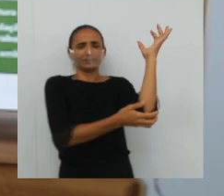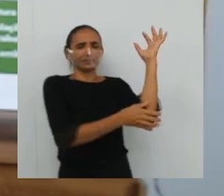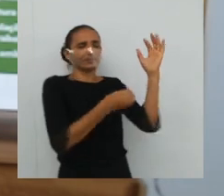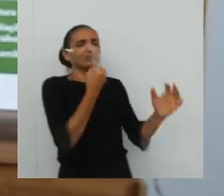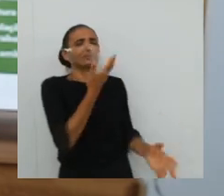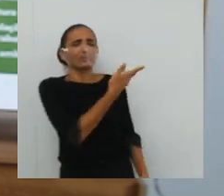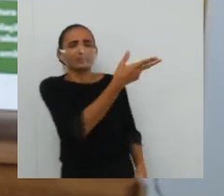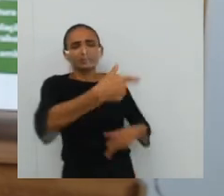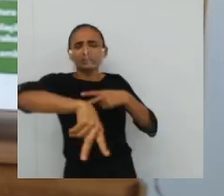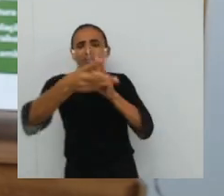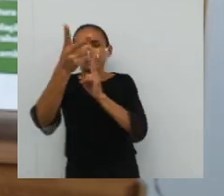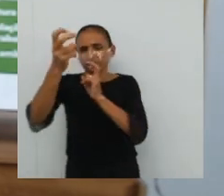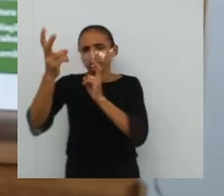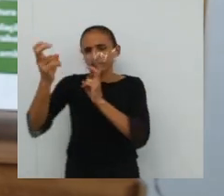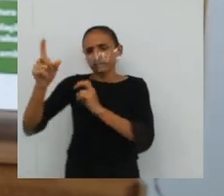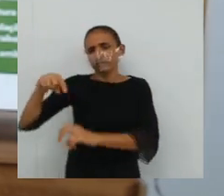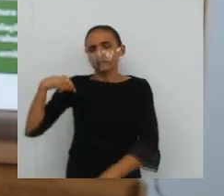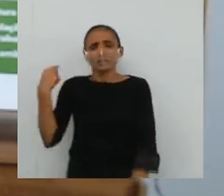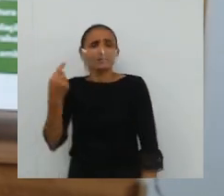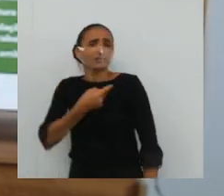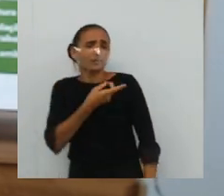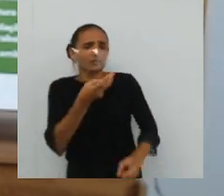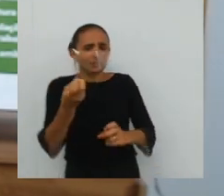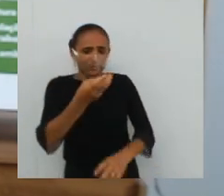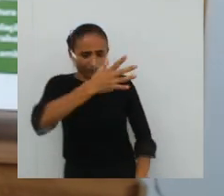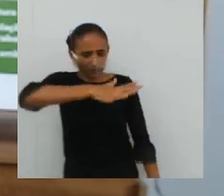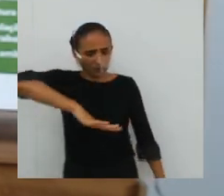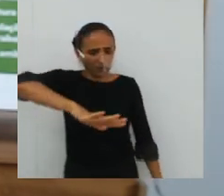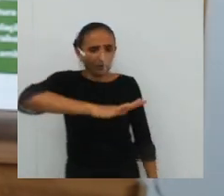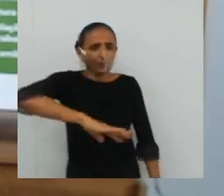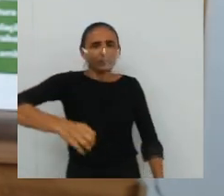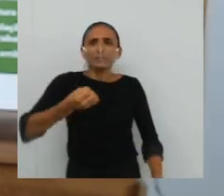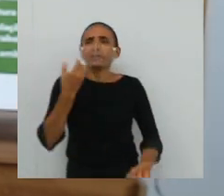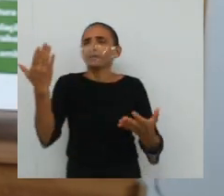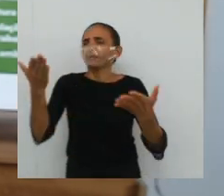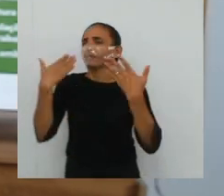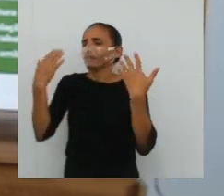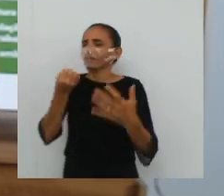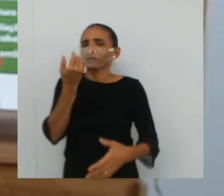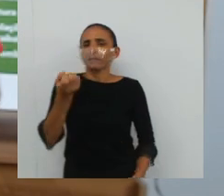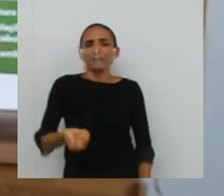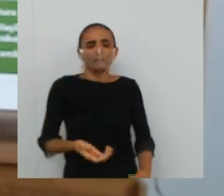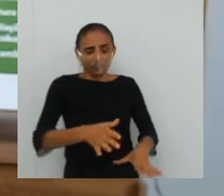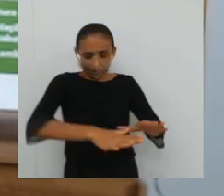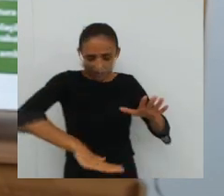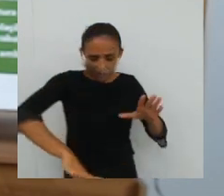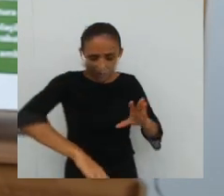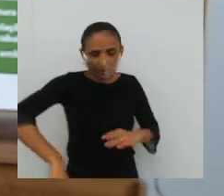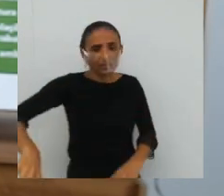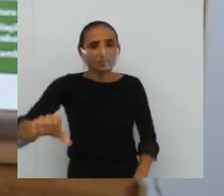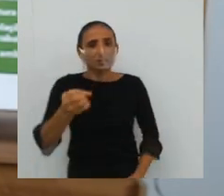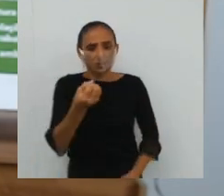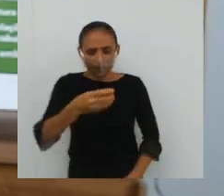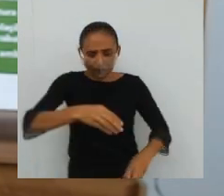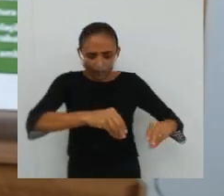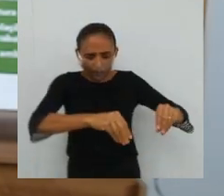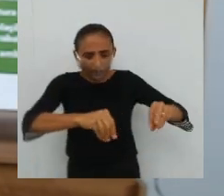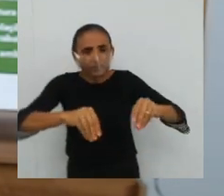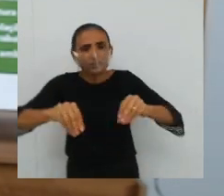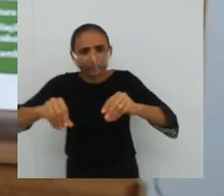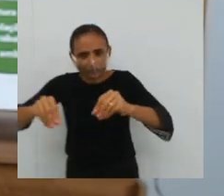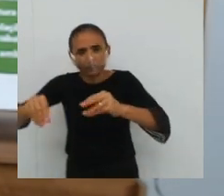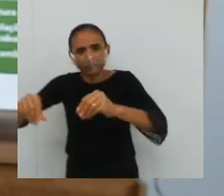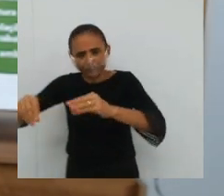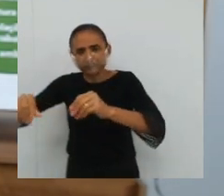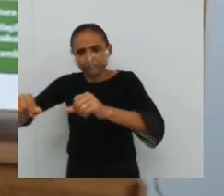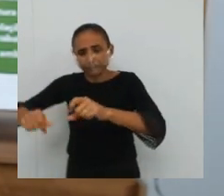Então, o nosso relevo, o nosso clima e principalmente o nosso solo fornece condições para que nós sejamos